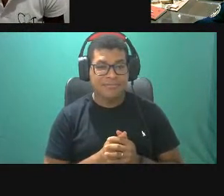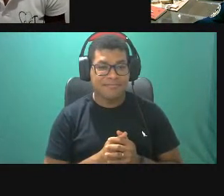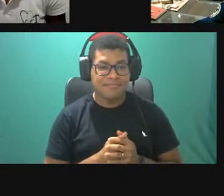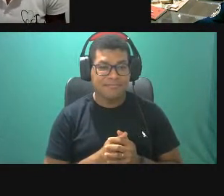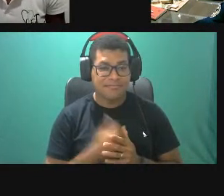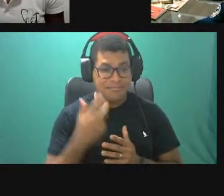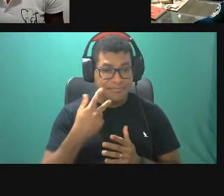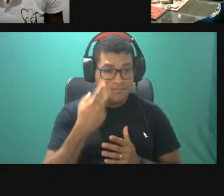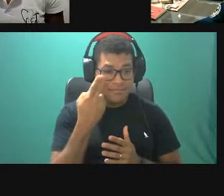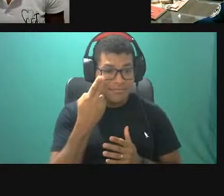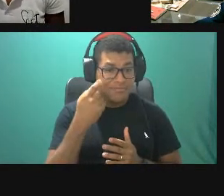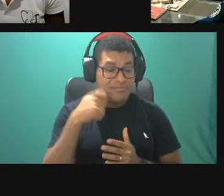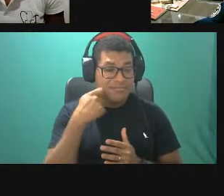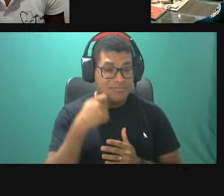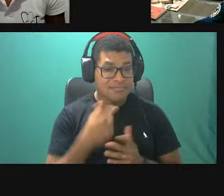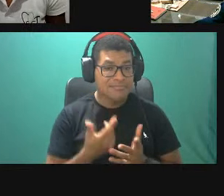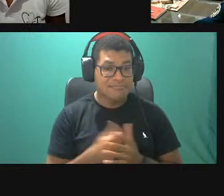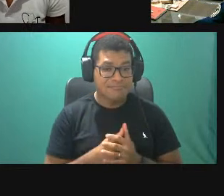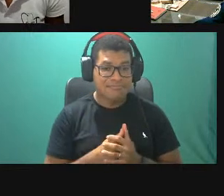poderia responder para a gente?